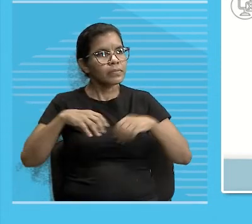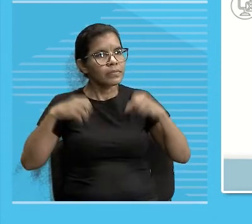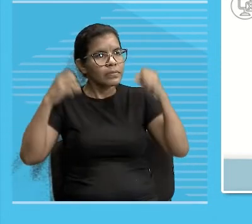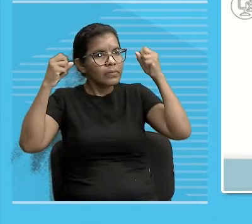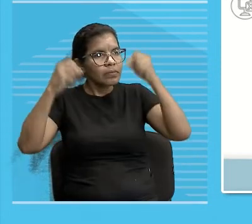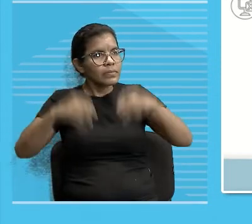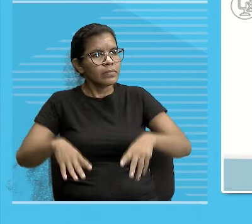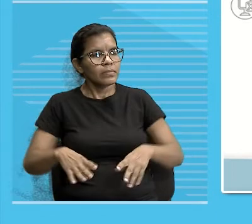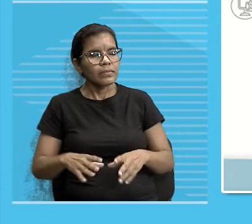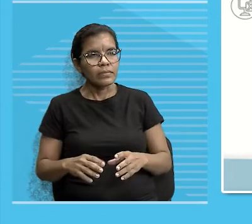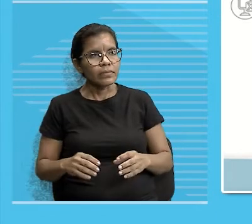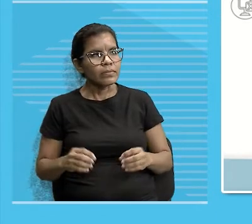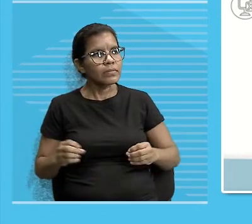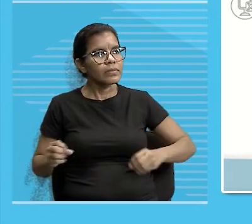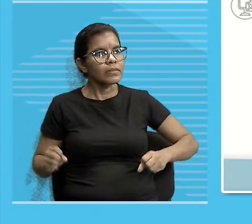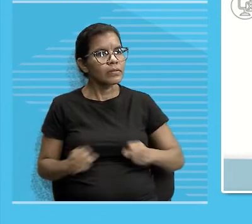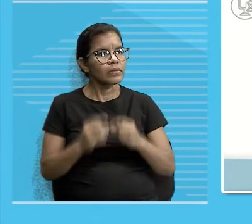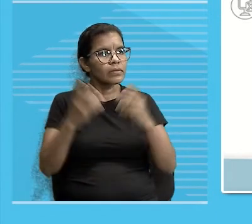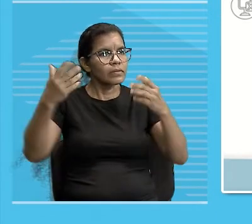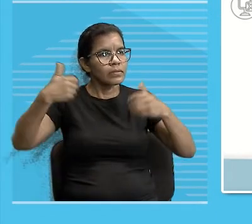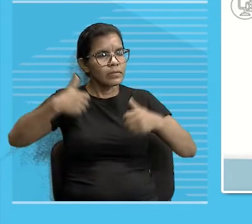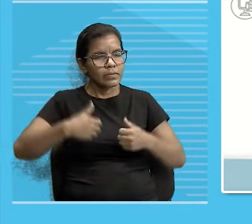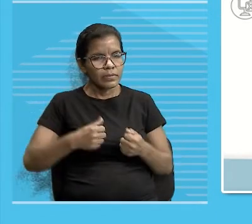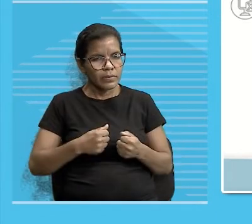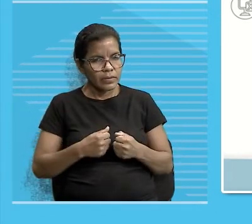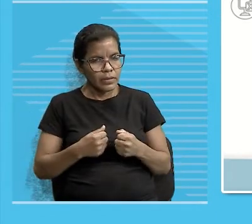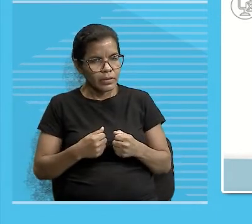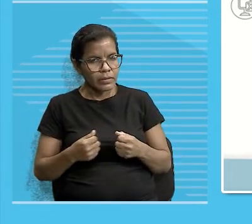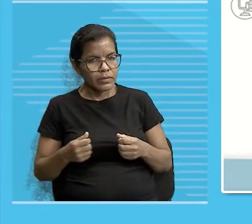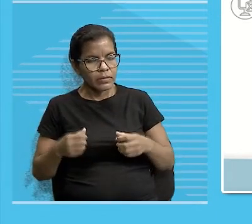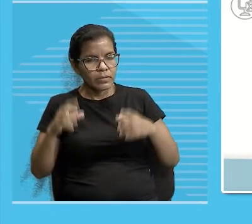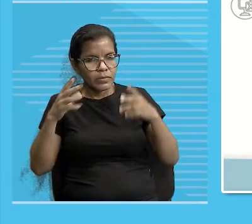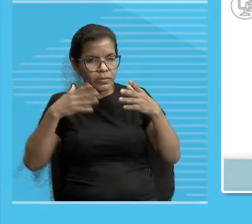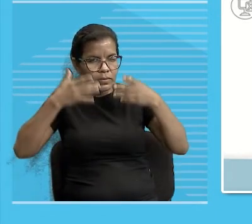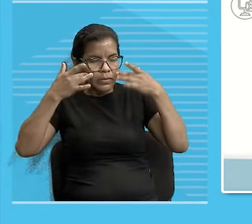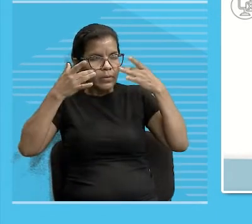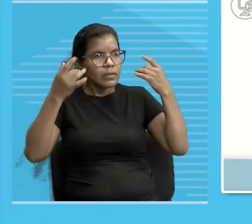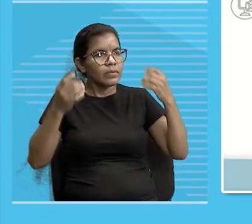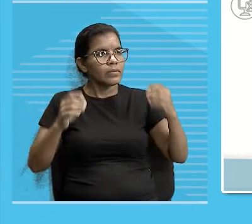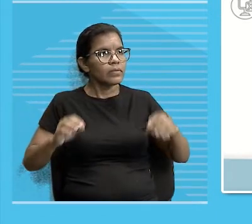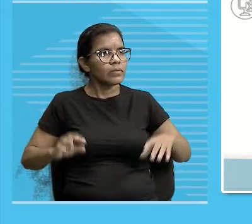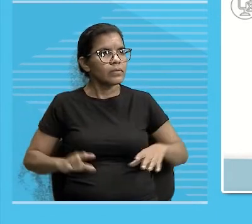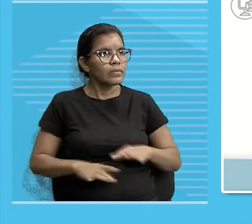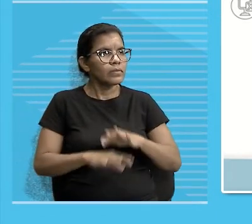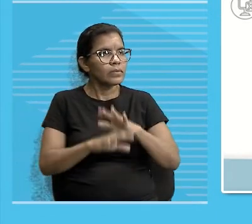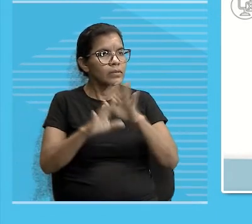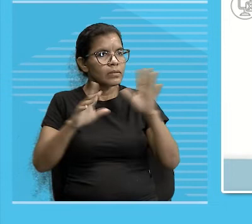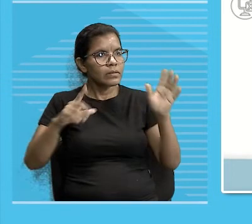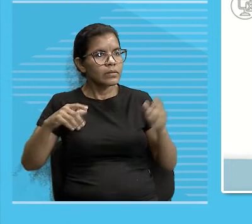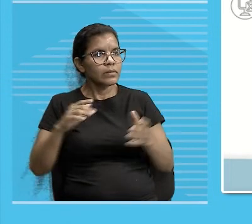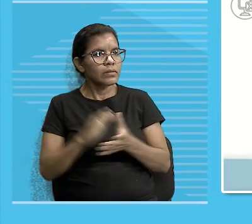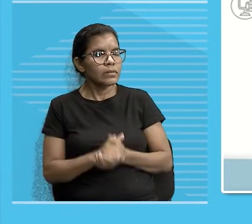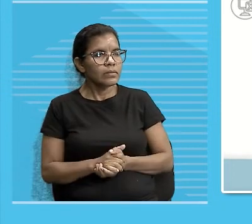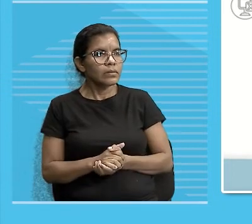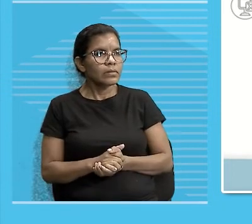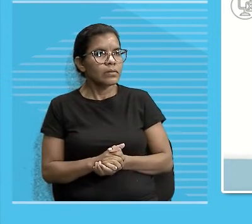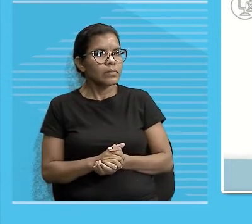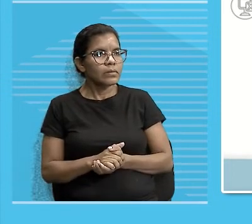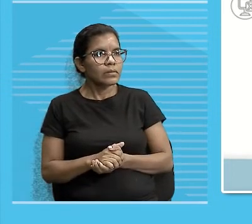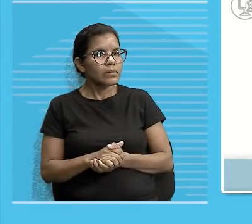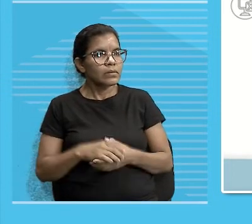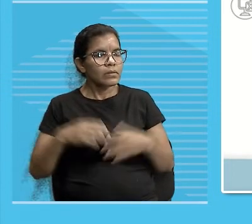sem limites, evidência da violência e do drama. O êxtase de Santa Teresa. Se você observar aí um